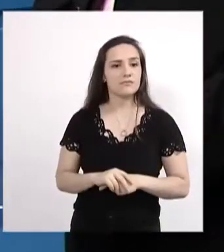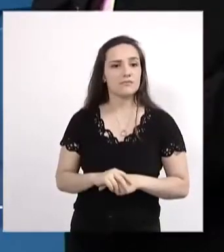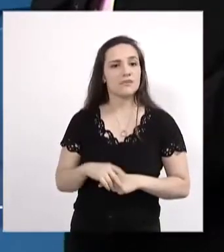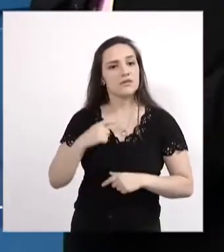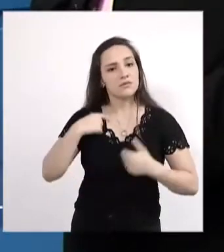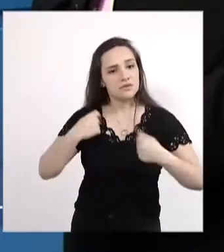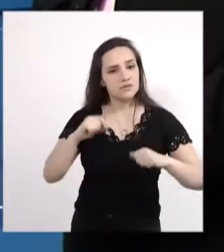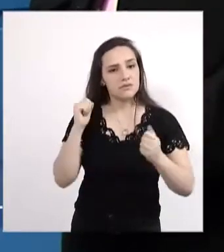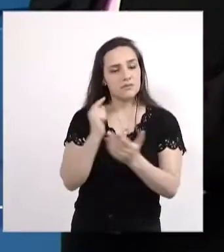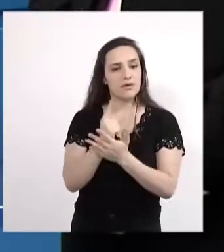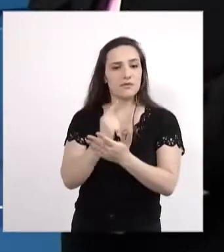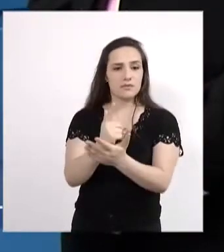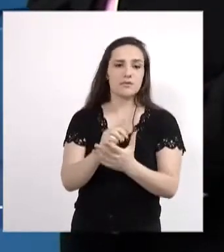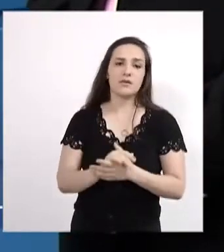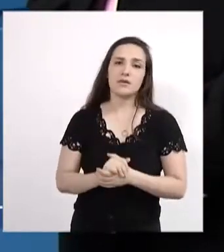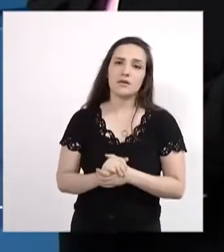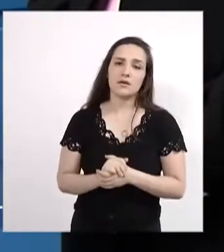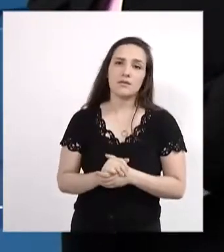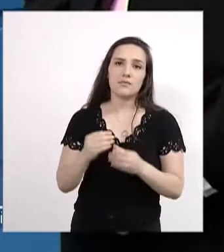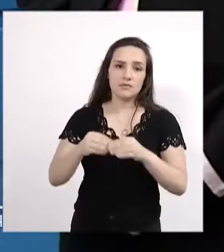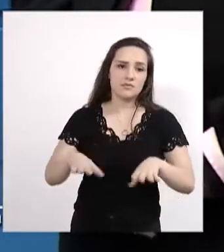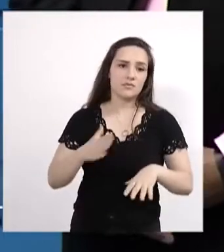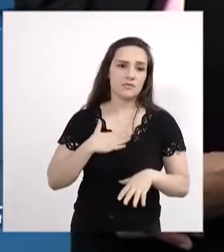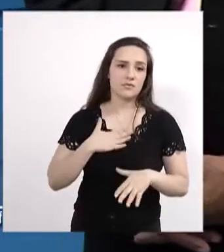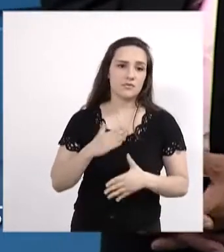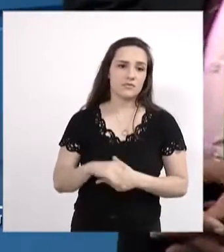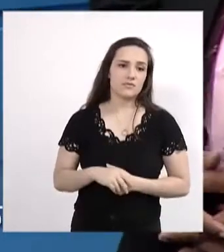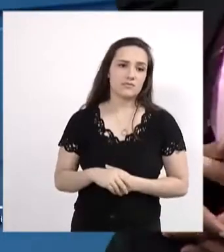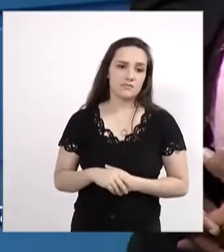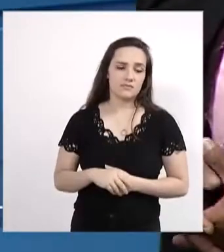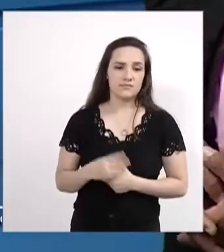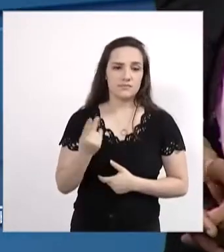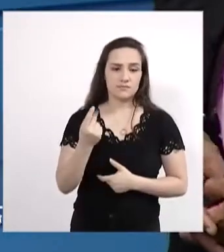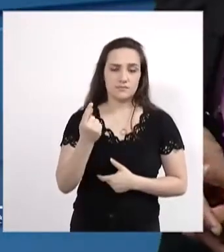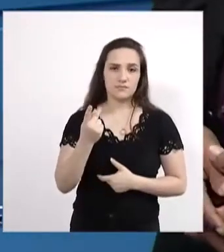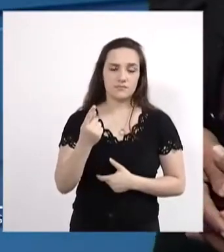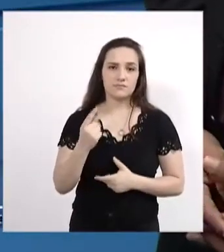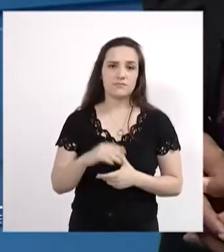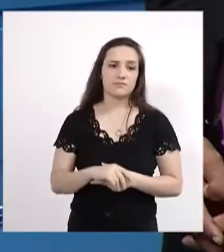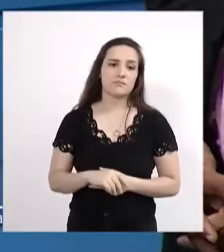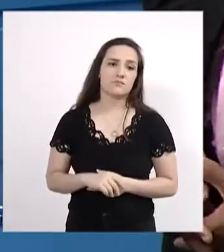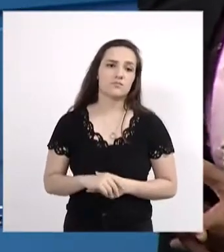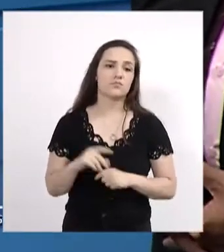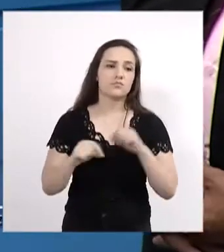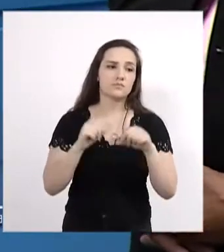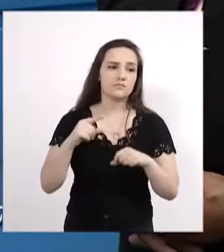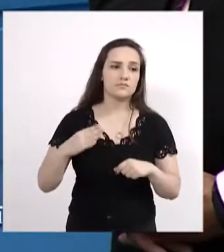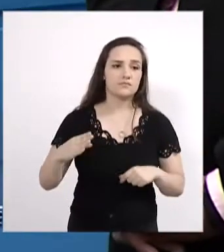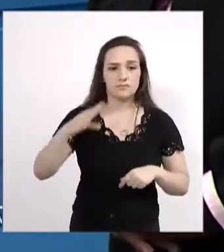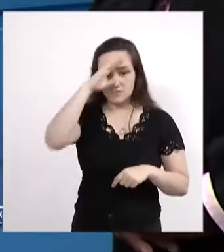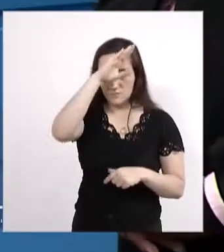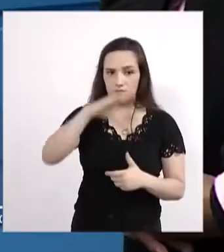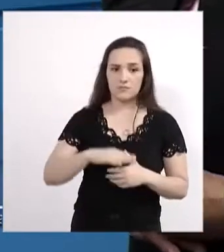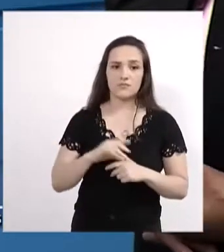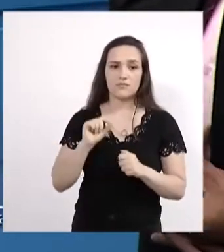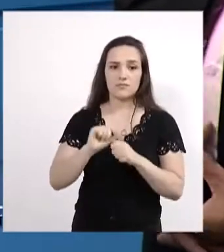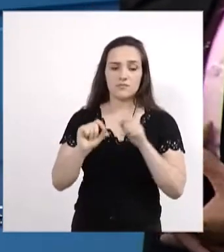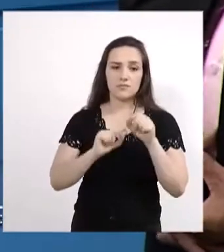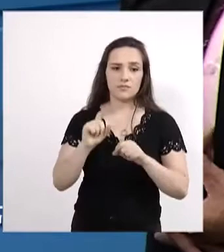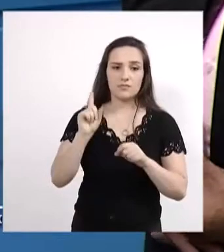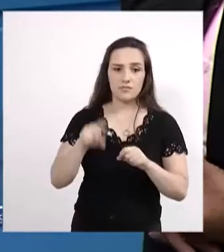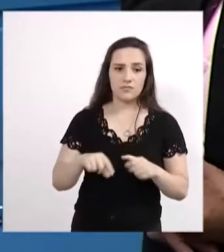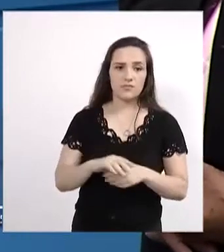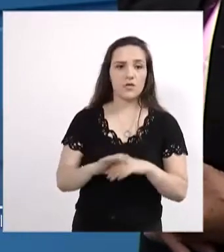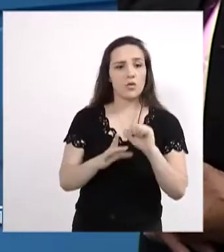frete. Ninguém me pagou o prejuízo moral e nem financeiro. O que o Bolsonaro está fazendo é o que precisa fazer, da garantia